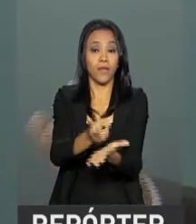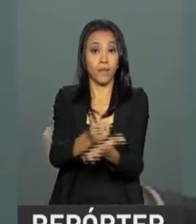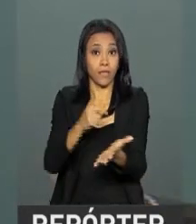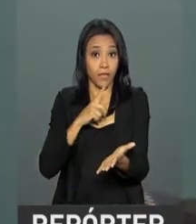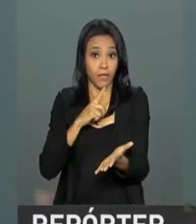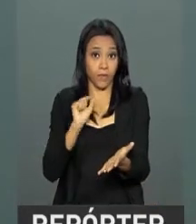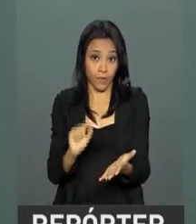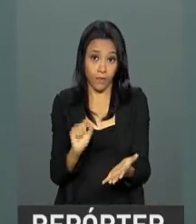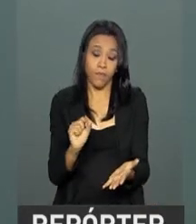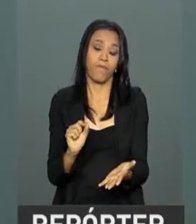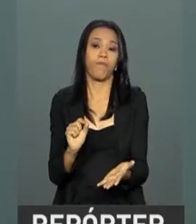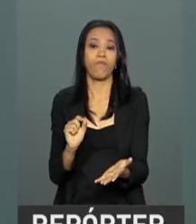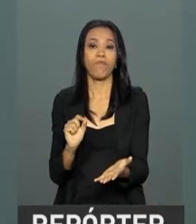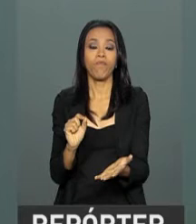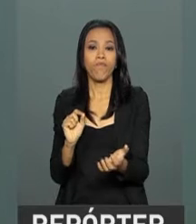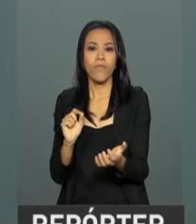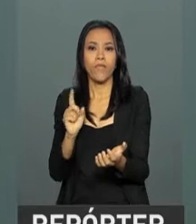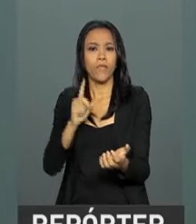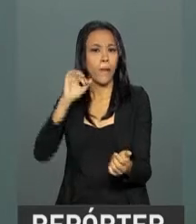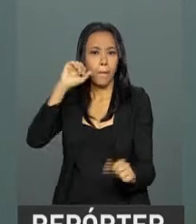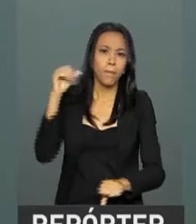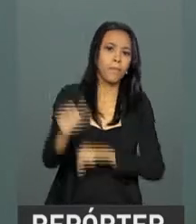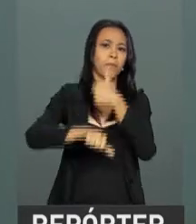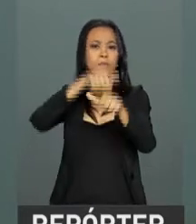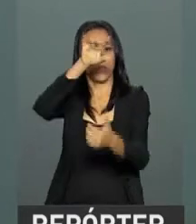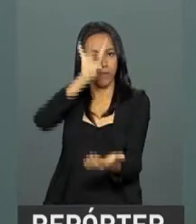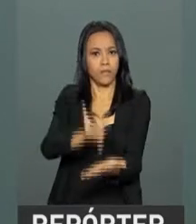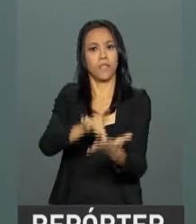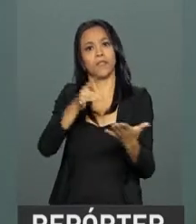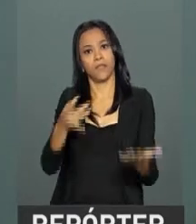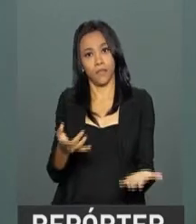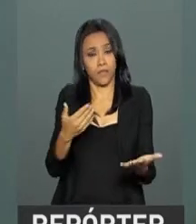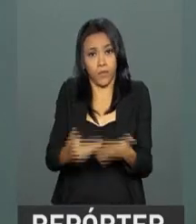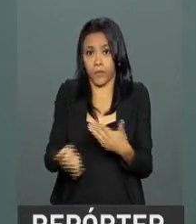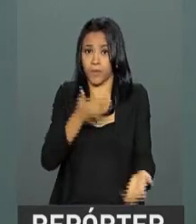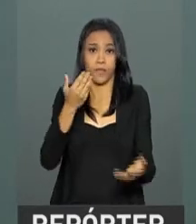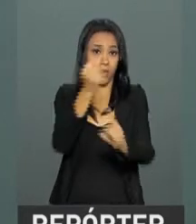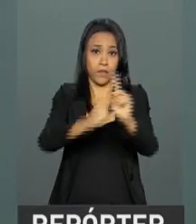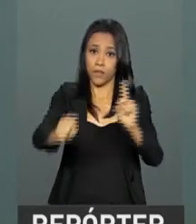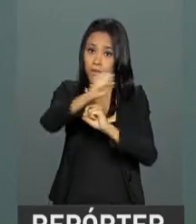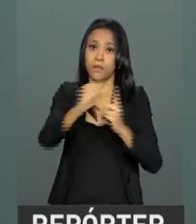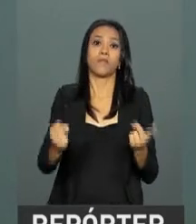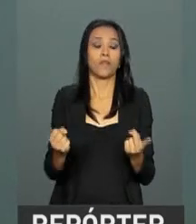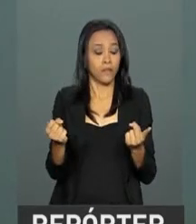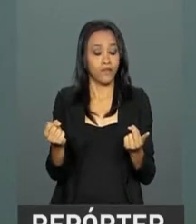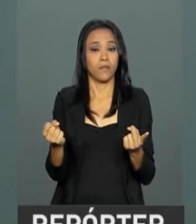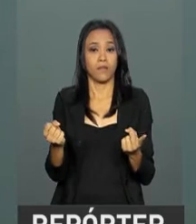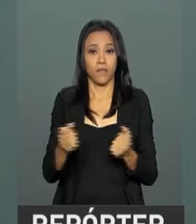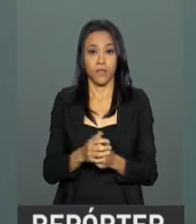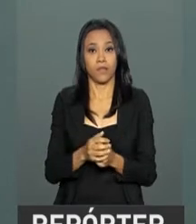passo que é o passo da transformação verdadeira de qualquer sociedade que passa necessariamente